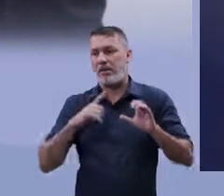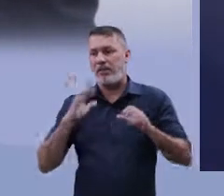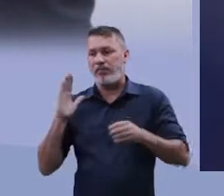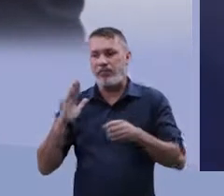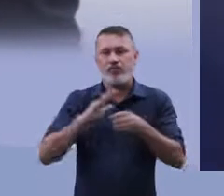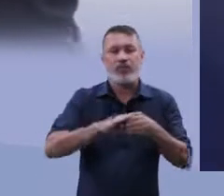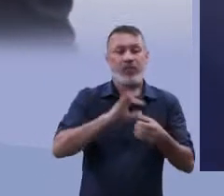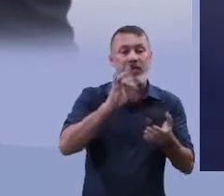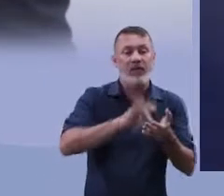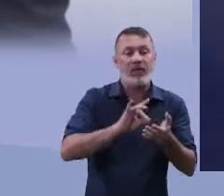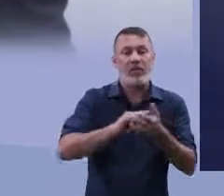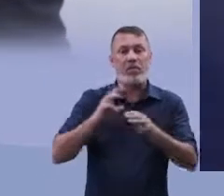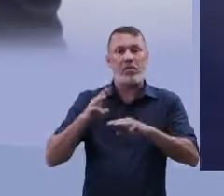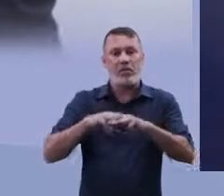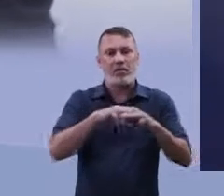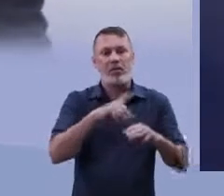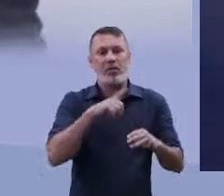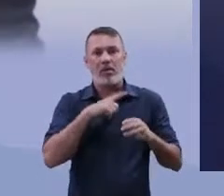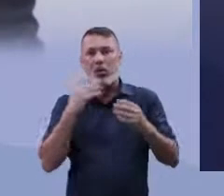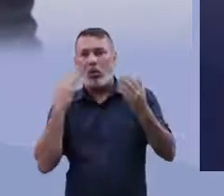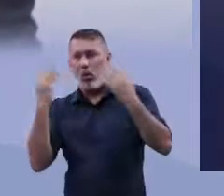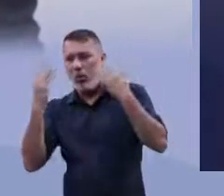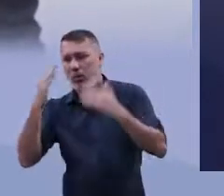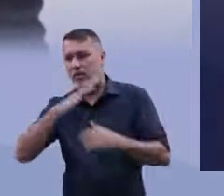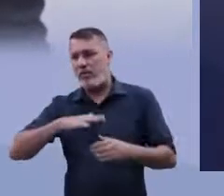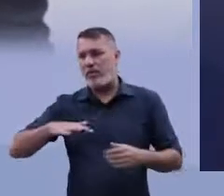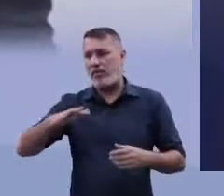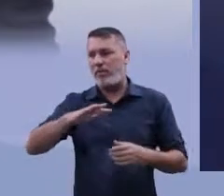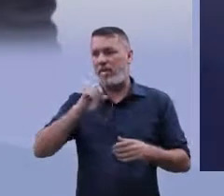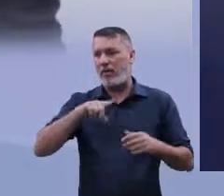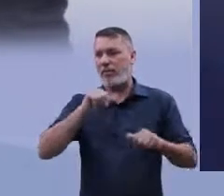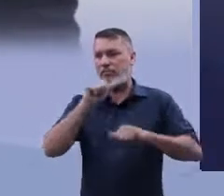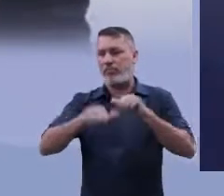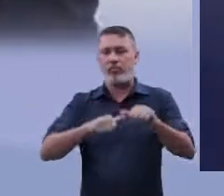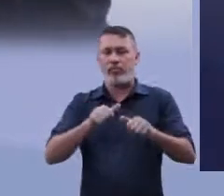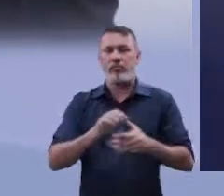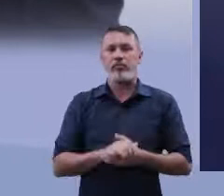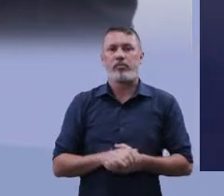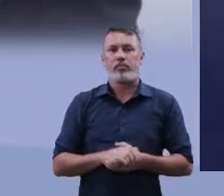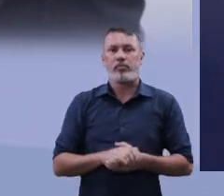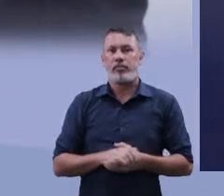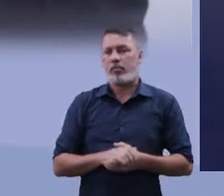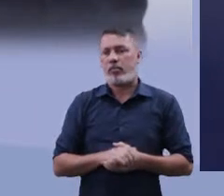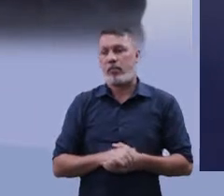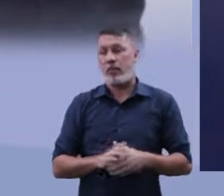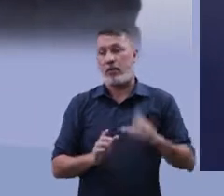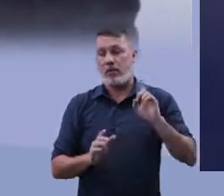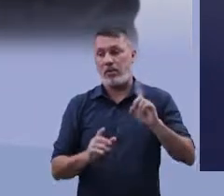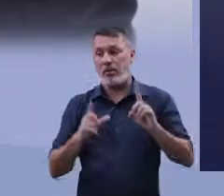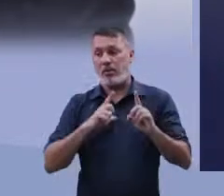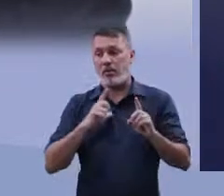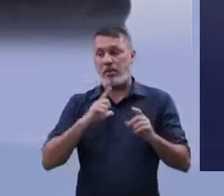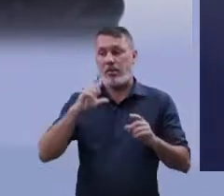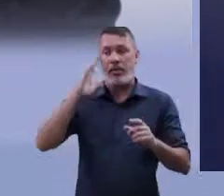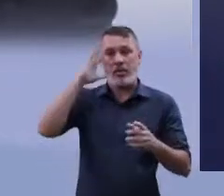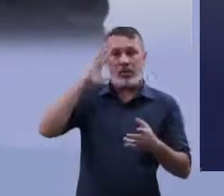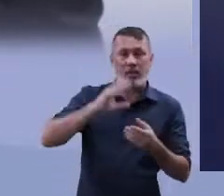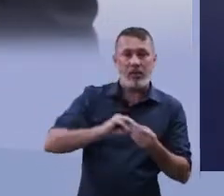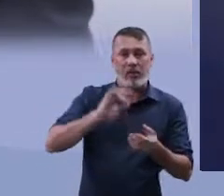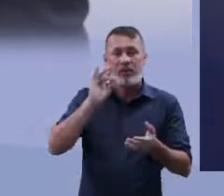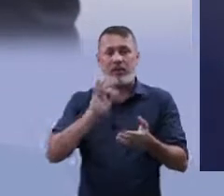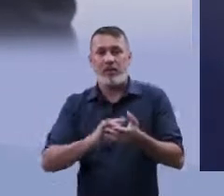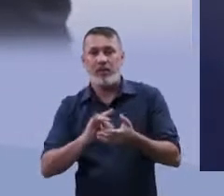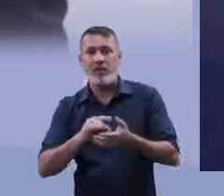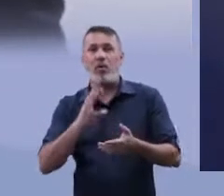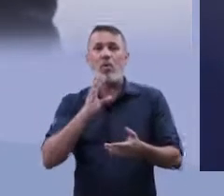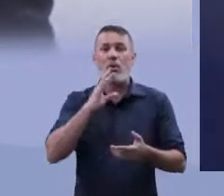verdades matemáticas com caráter objetivo de forma heterônoma. A compreensão de verdades religiosas que libertam o homem